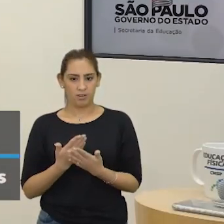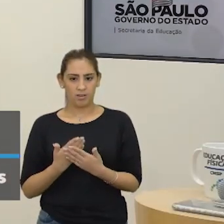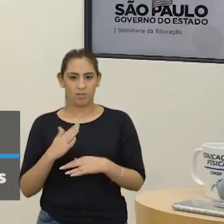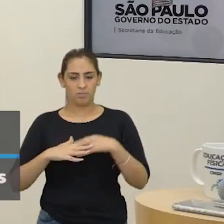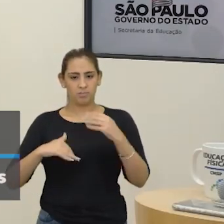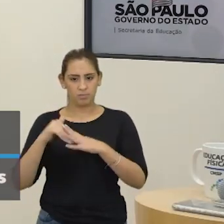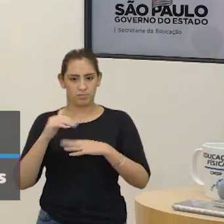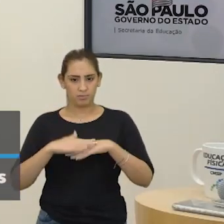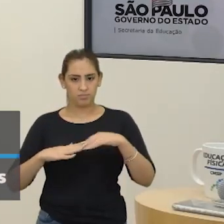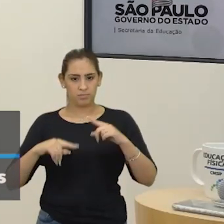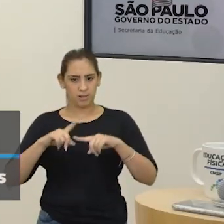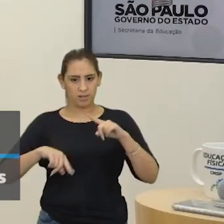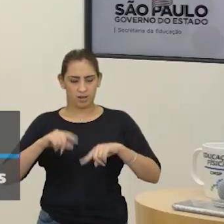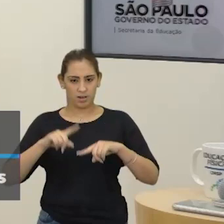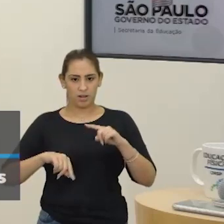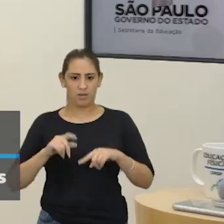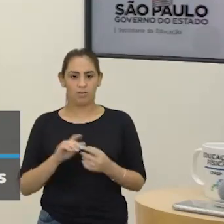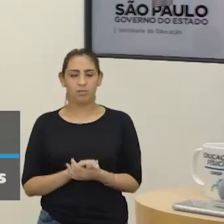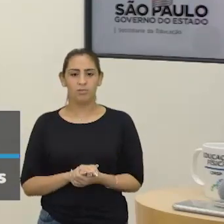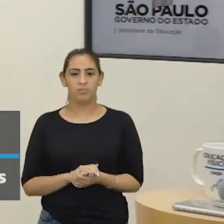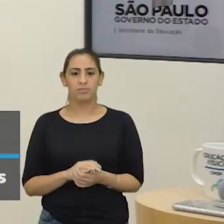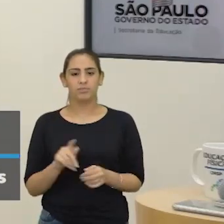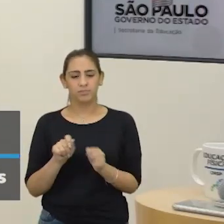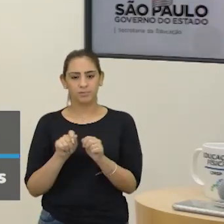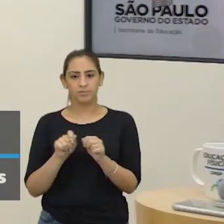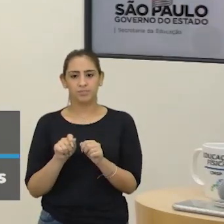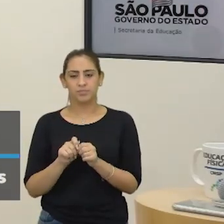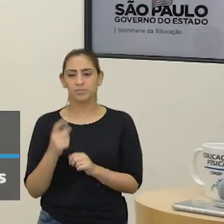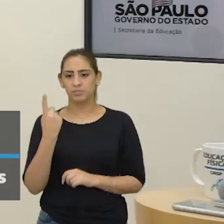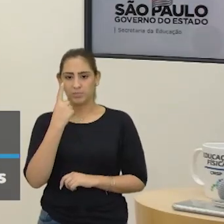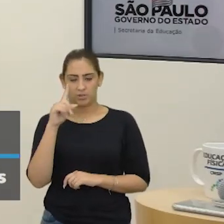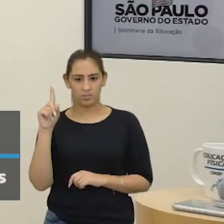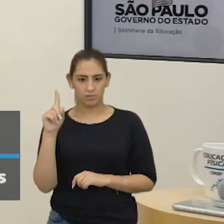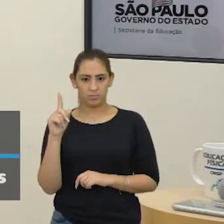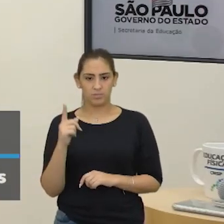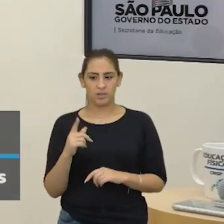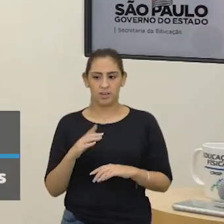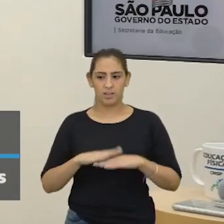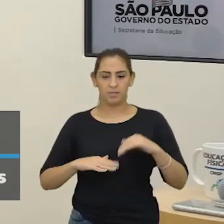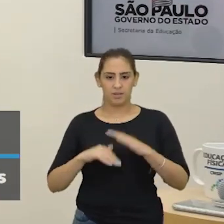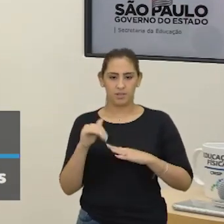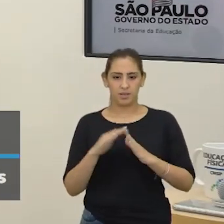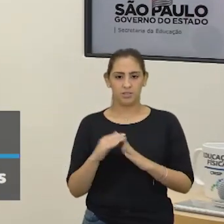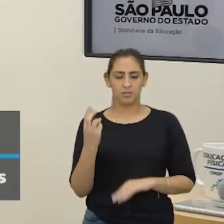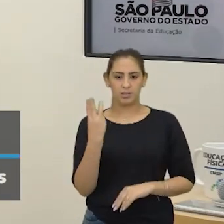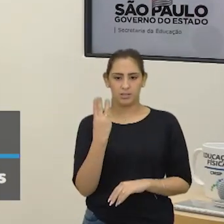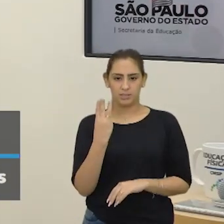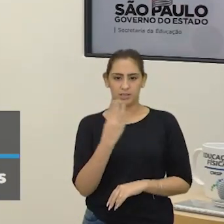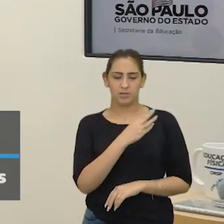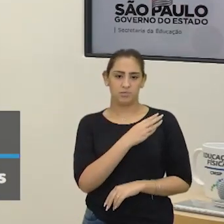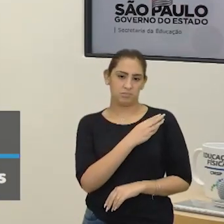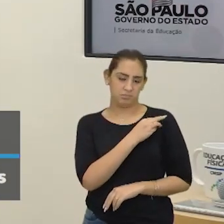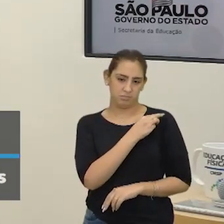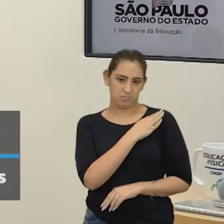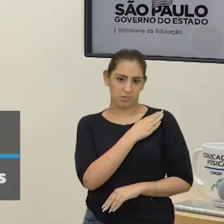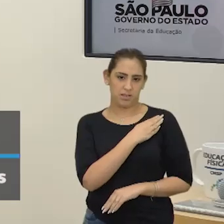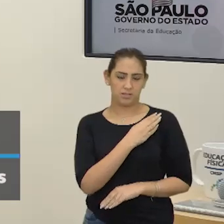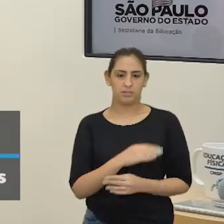propostas no material, é isso que a gente vem fazendo. Hoje é a última habilidade do terceiro bimestre, seguindo aí o que a gente